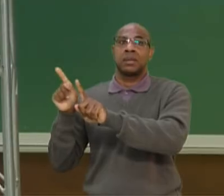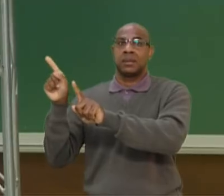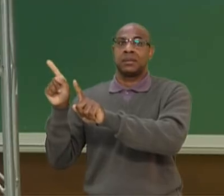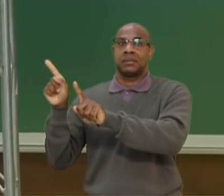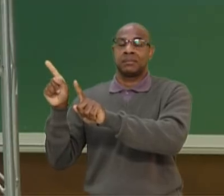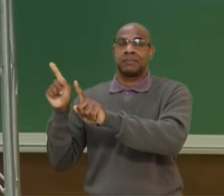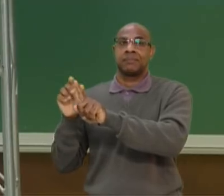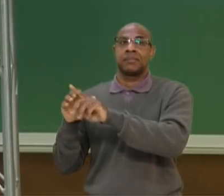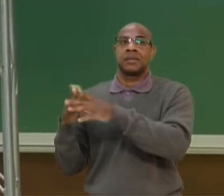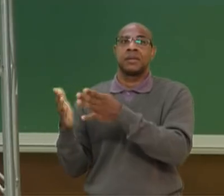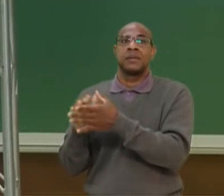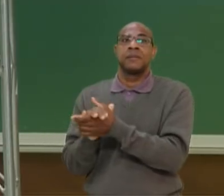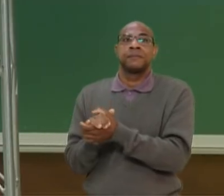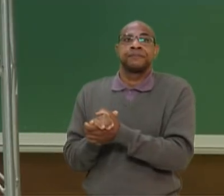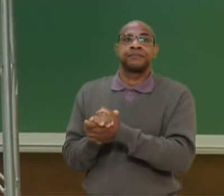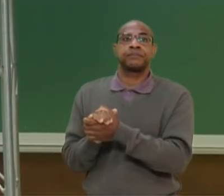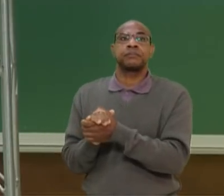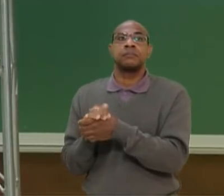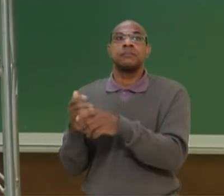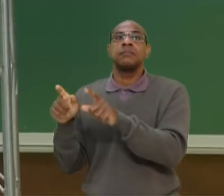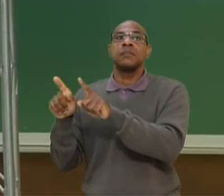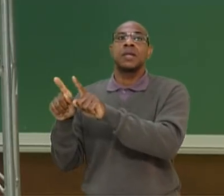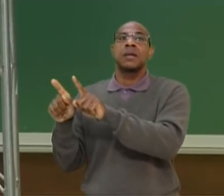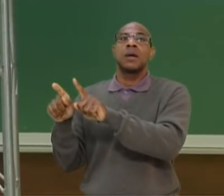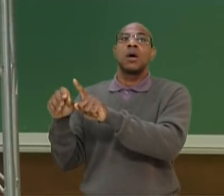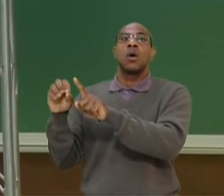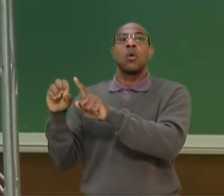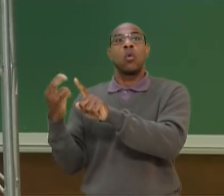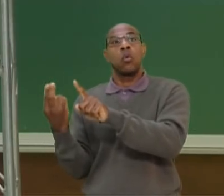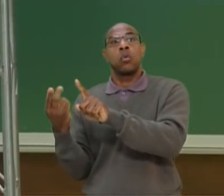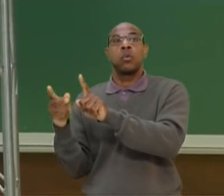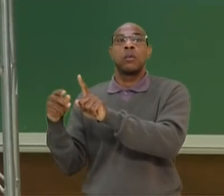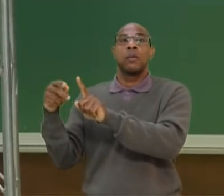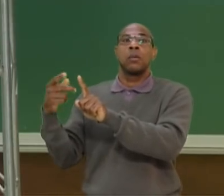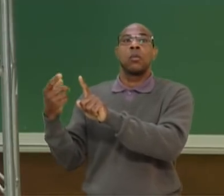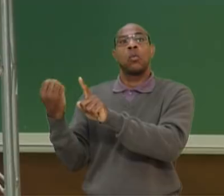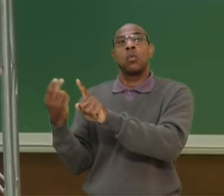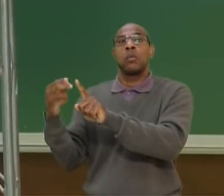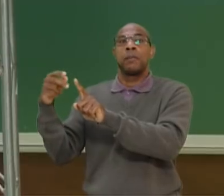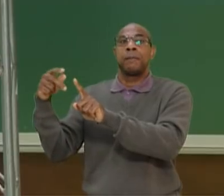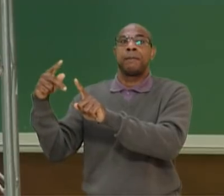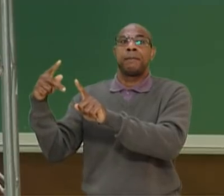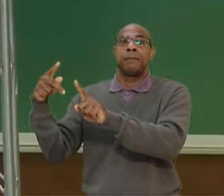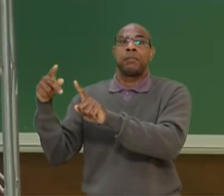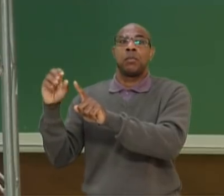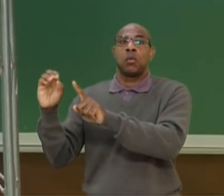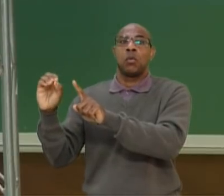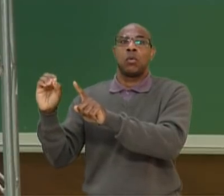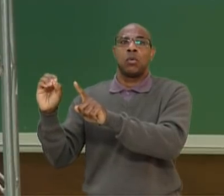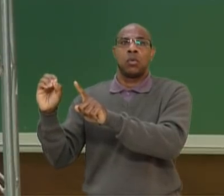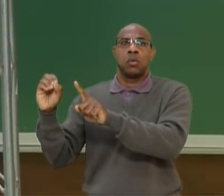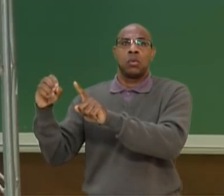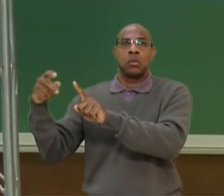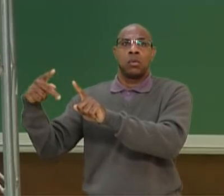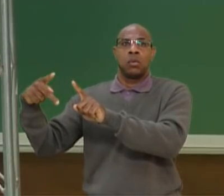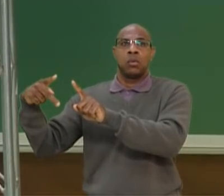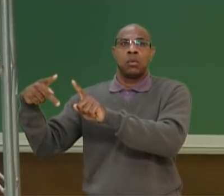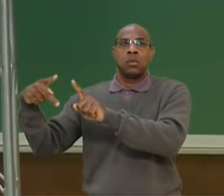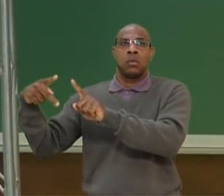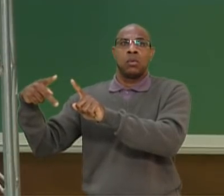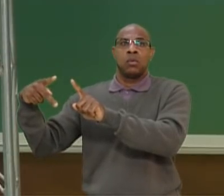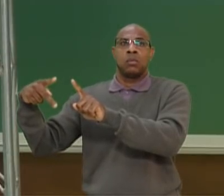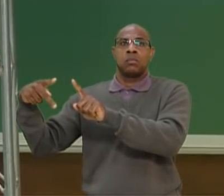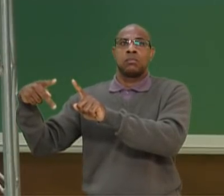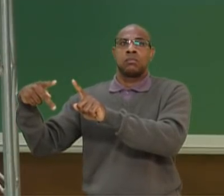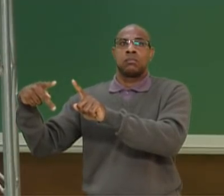de -2, 2, a gente já conhece há bastante tempo. Ou o número ρ. Esse número ρ, em alguns livros